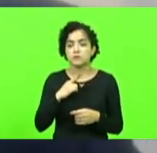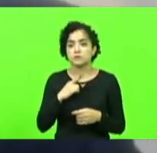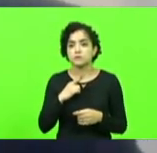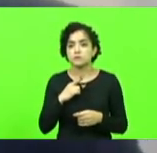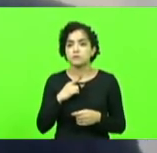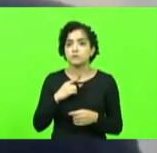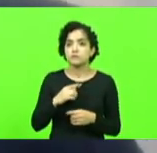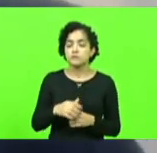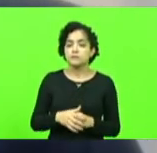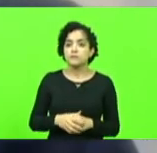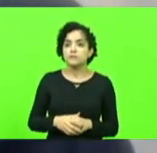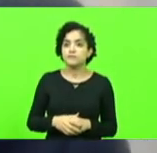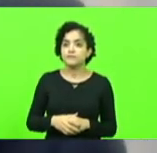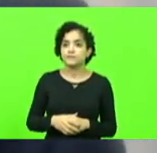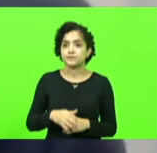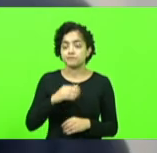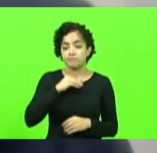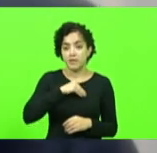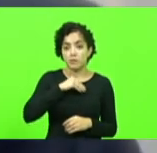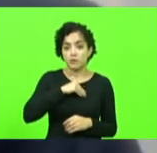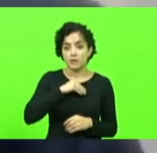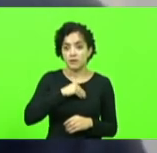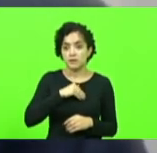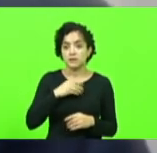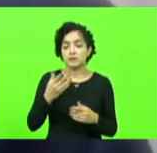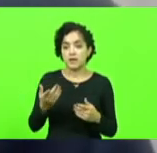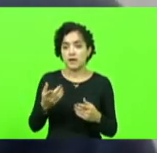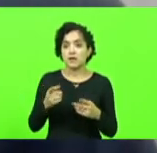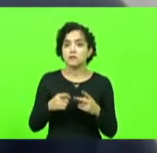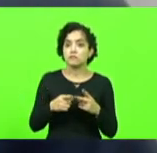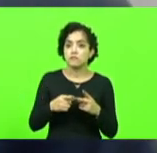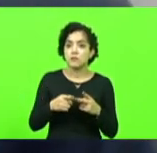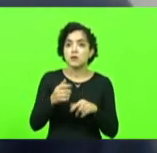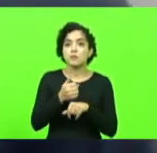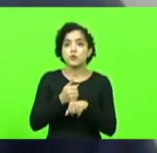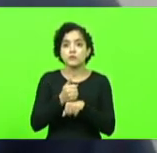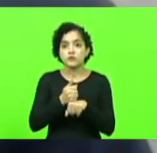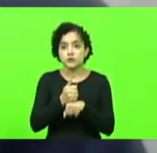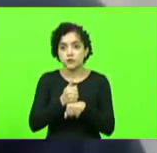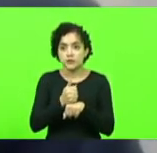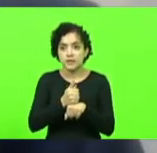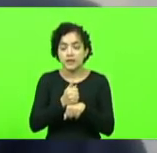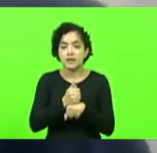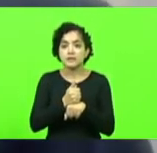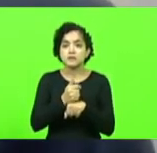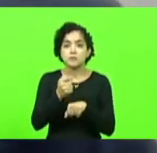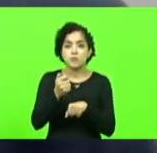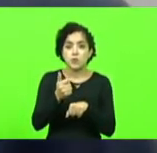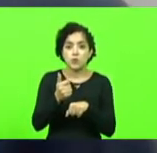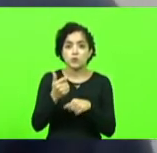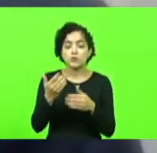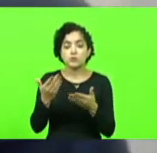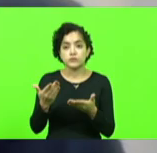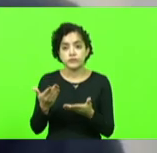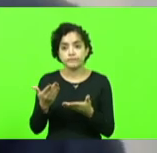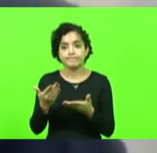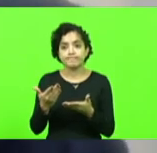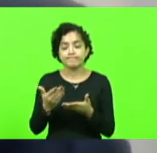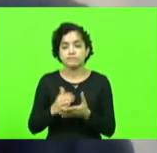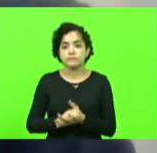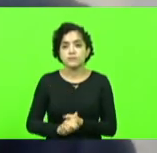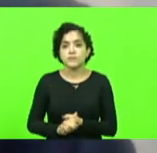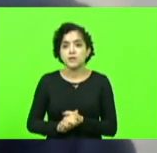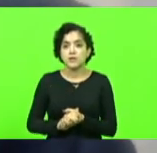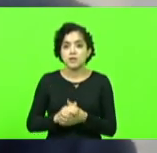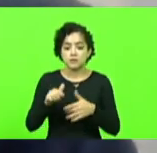perpassa a questão remuneratória, os profissionais eles vão ficando cada vez mais escassos, por uma questão de mercado, eles vão